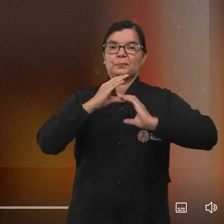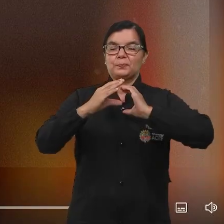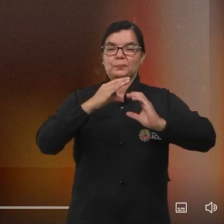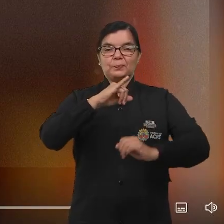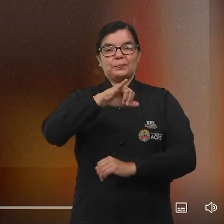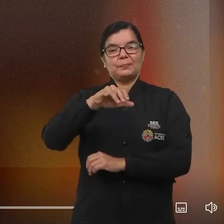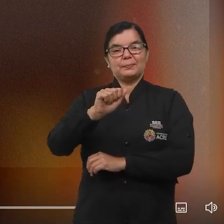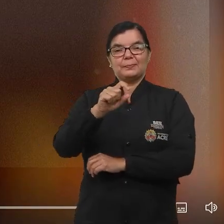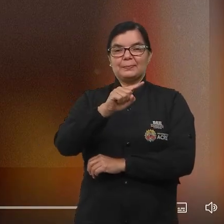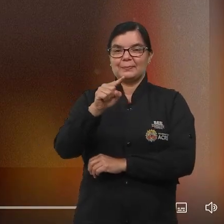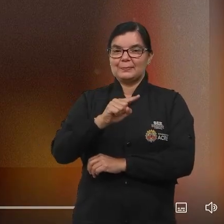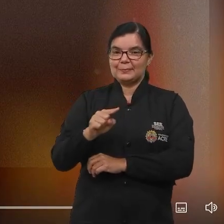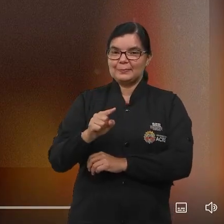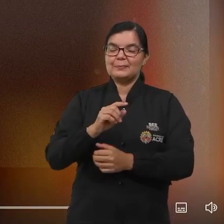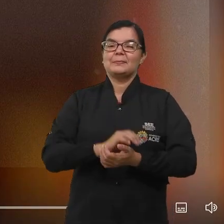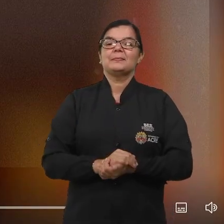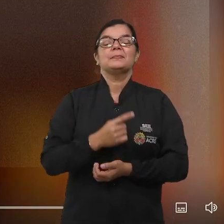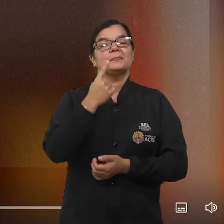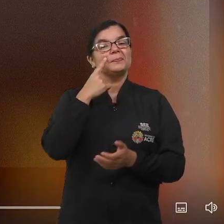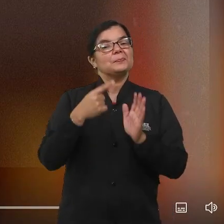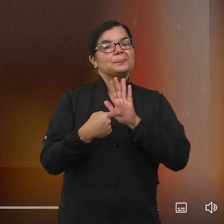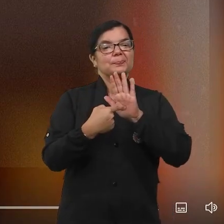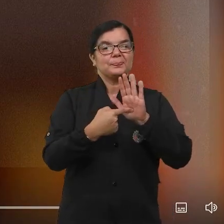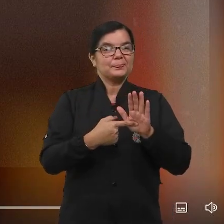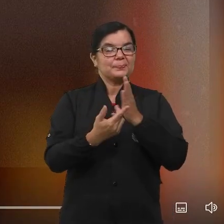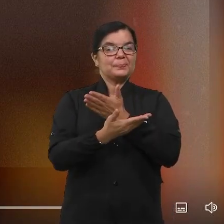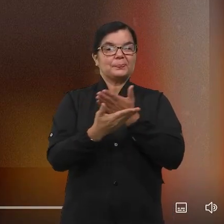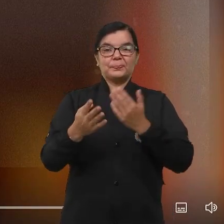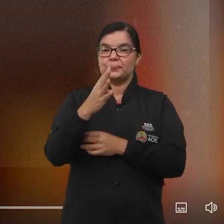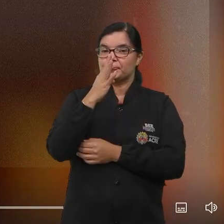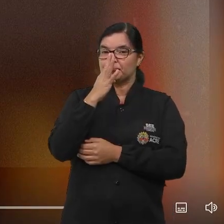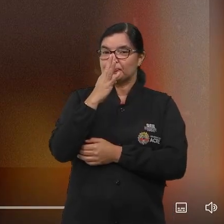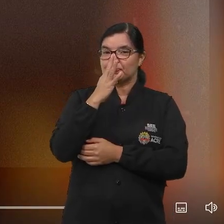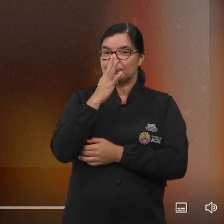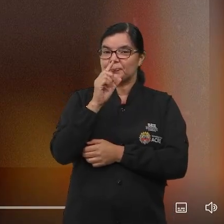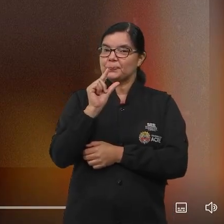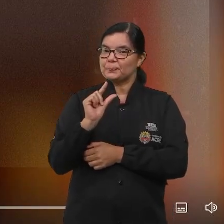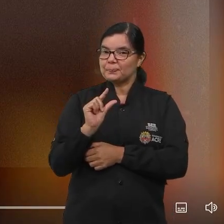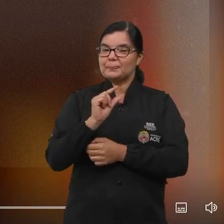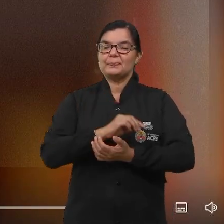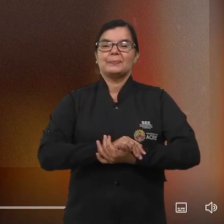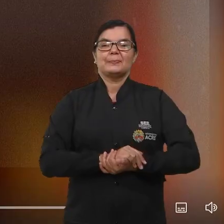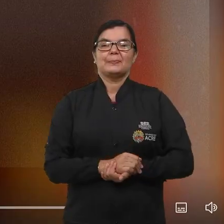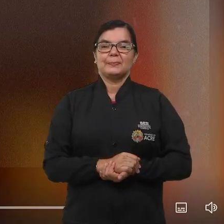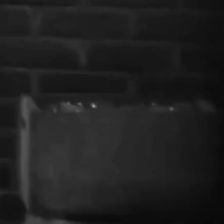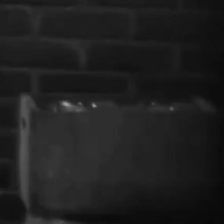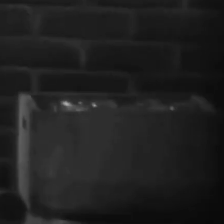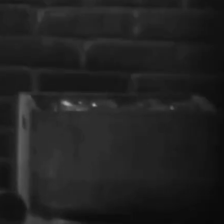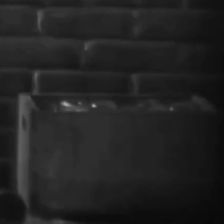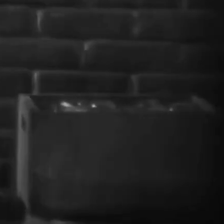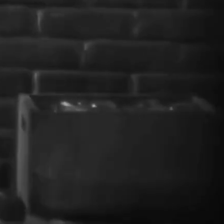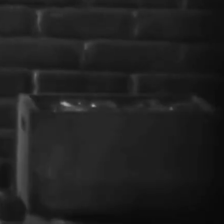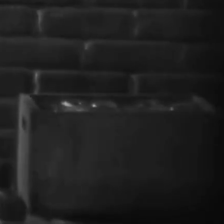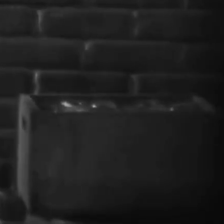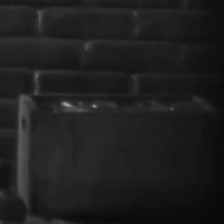O Cantor de Jazz. E eu vou mostrar aí para você assistir um trechinho.